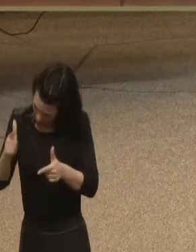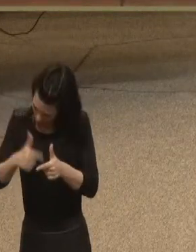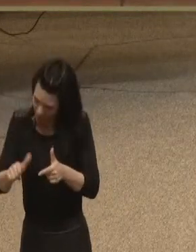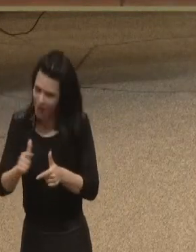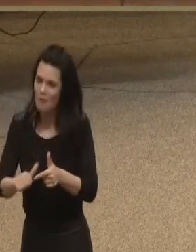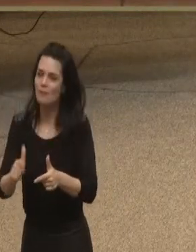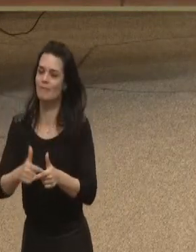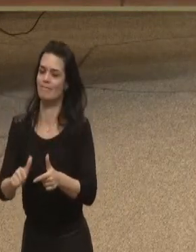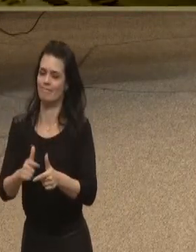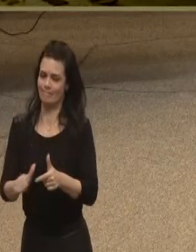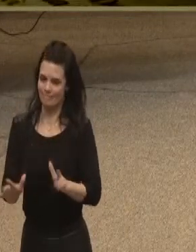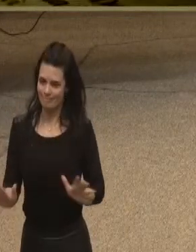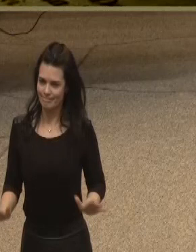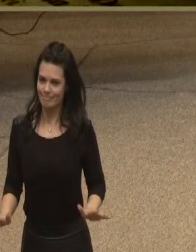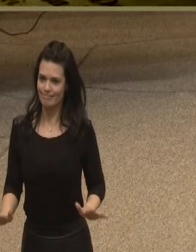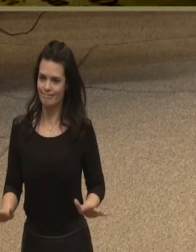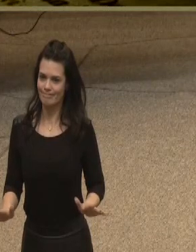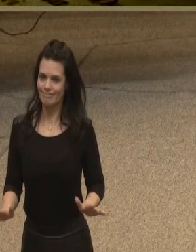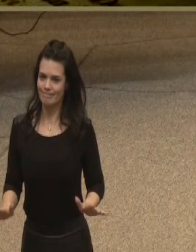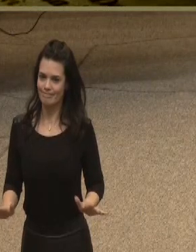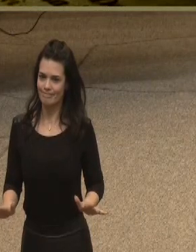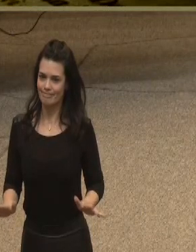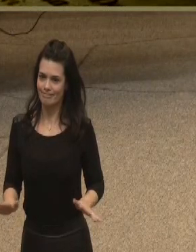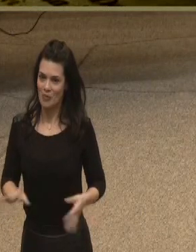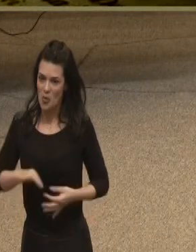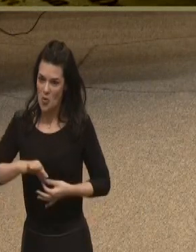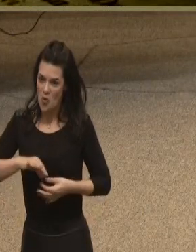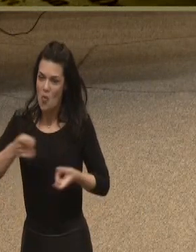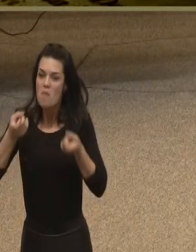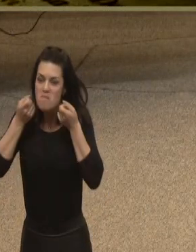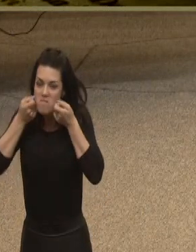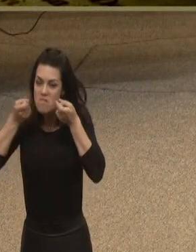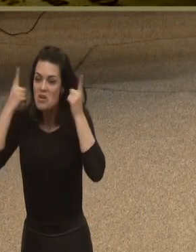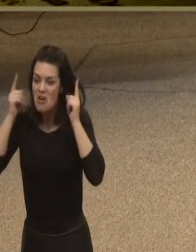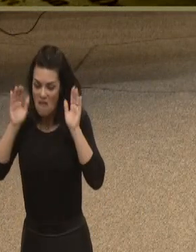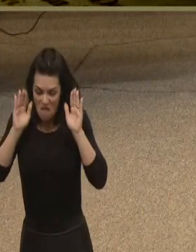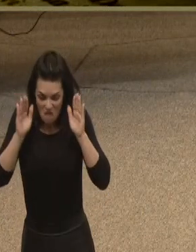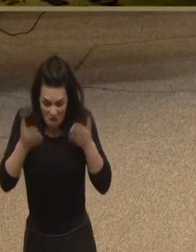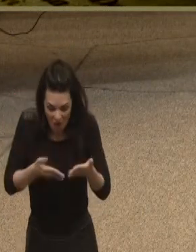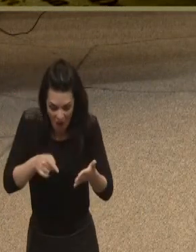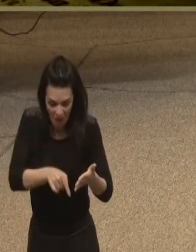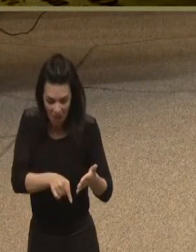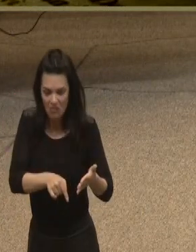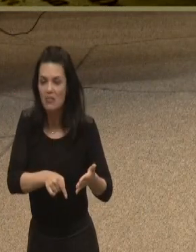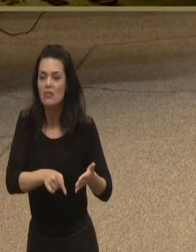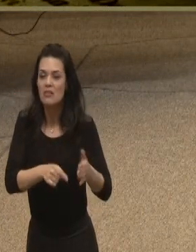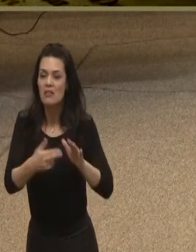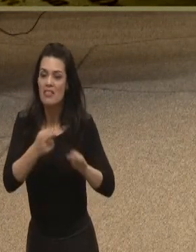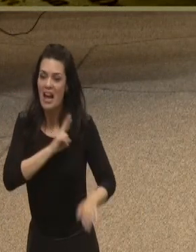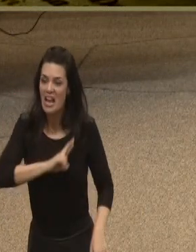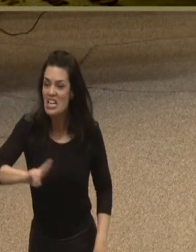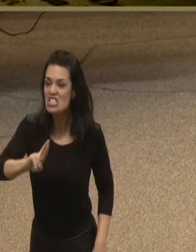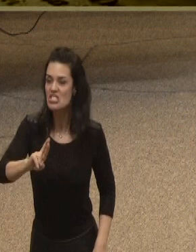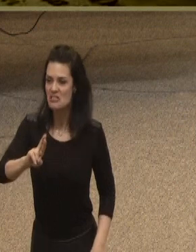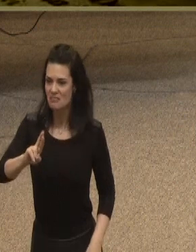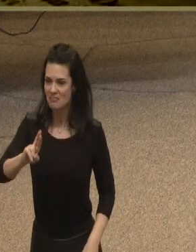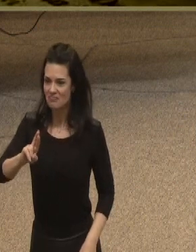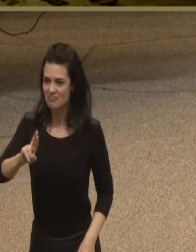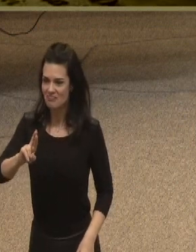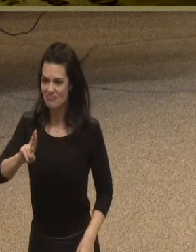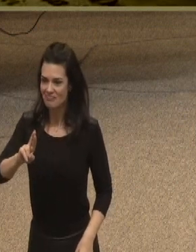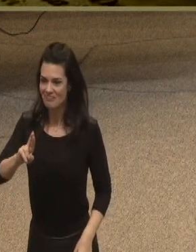surdez da religiosidade, essa surdez da carnalidade. O que